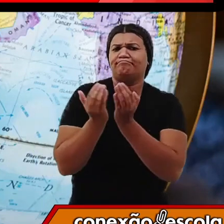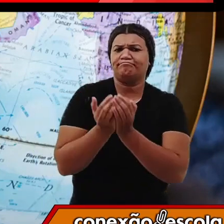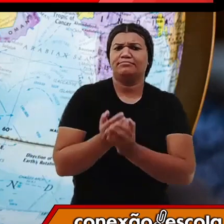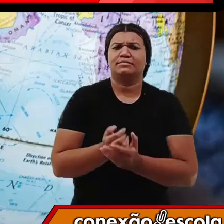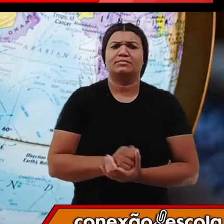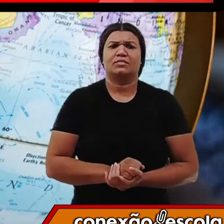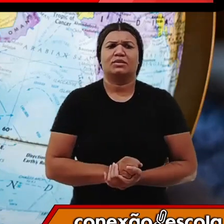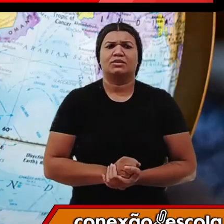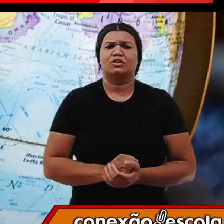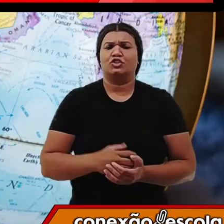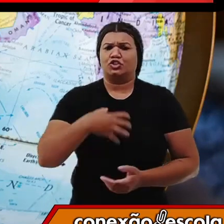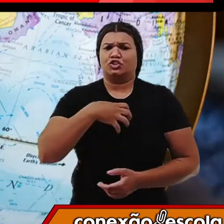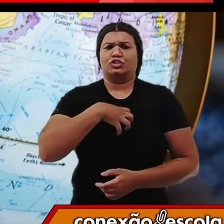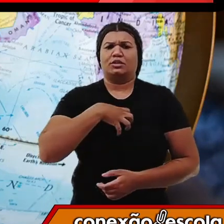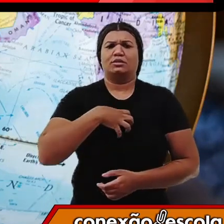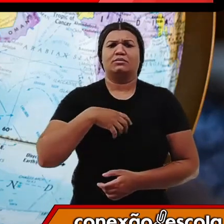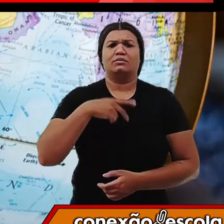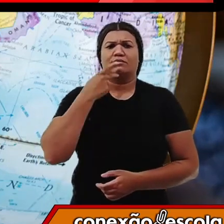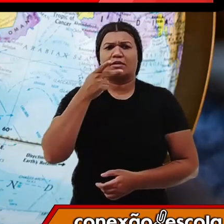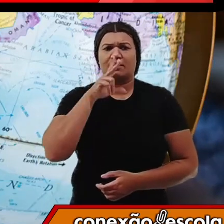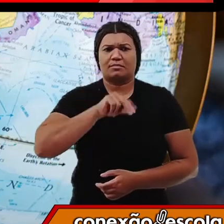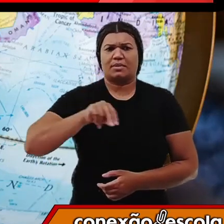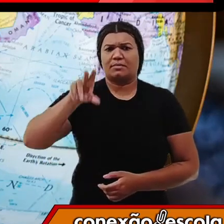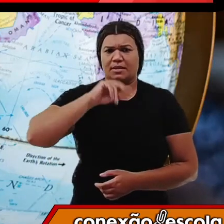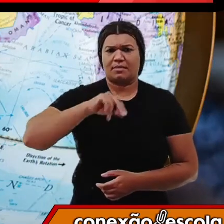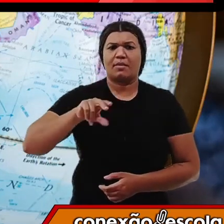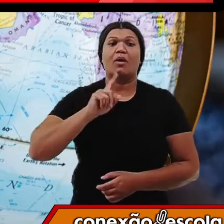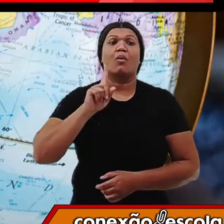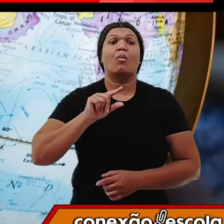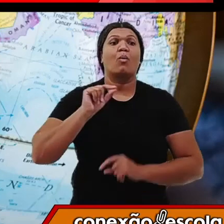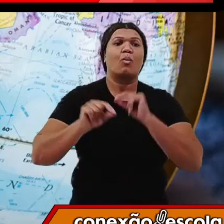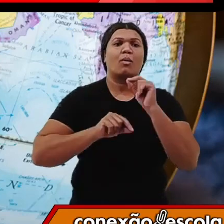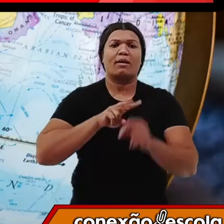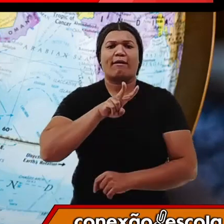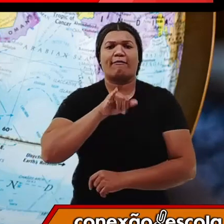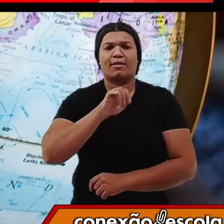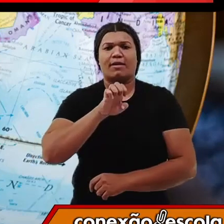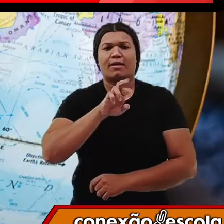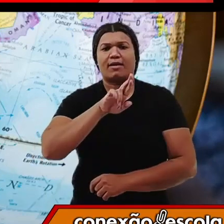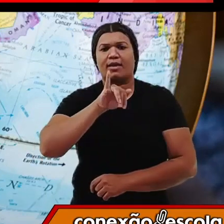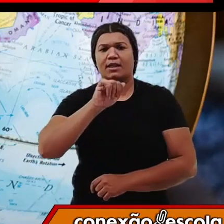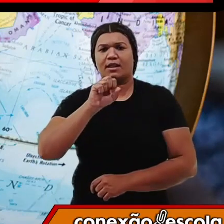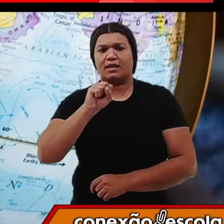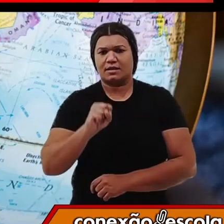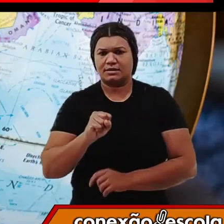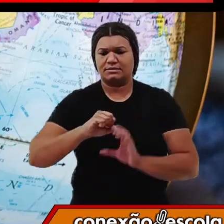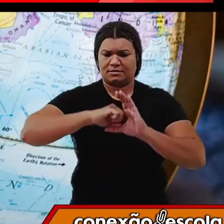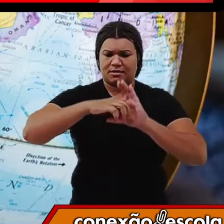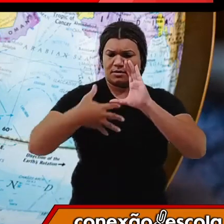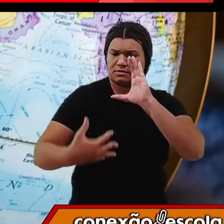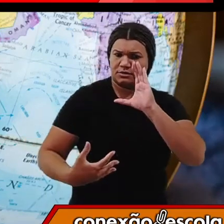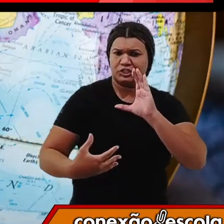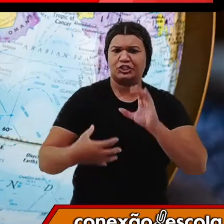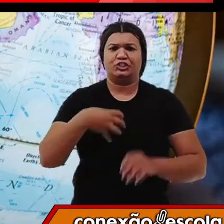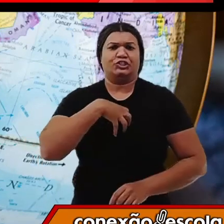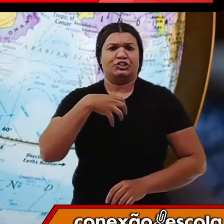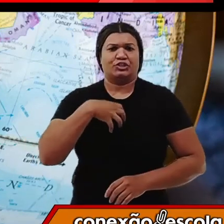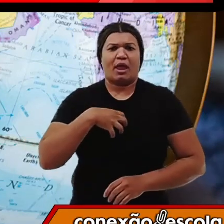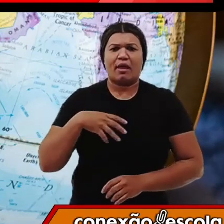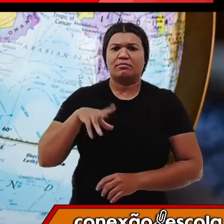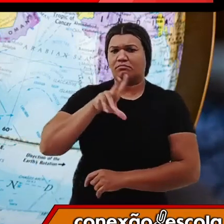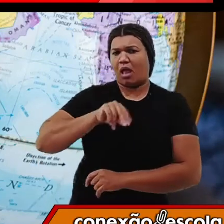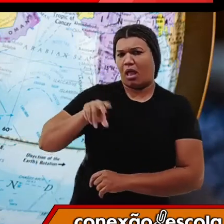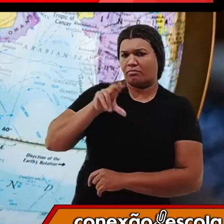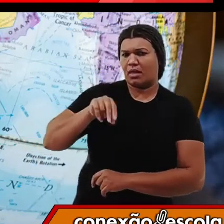idioma próprio, o vieirês, com as nossas características, com os nossos embrólios que colocamos